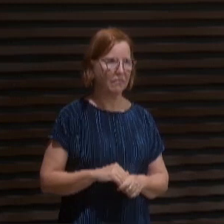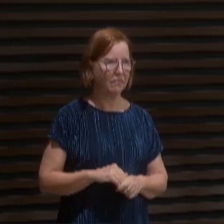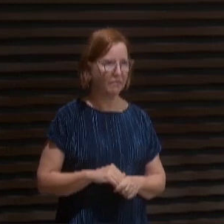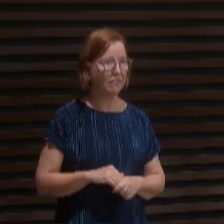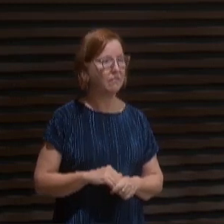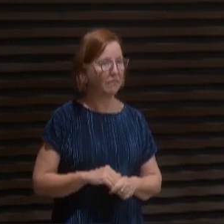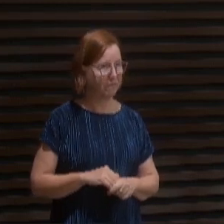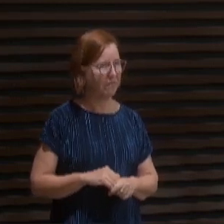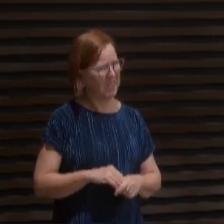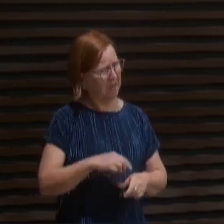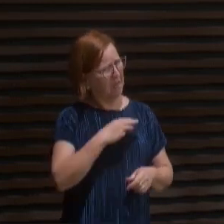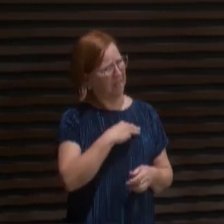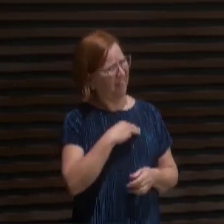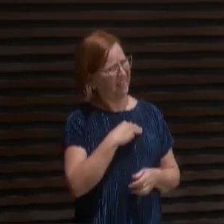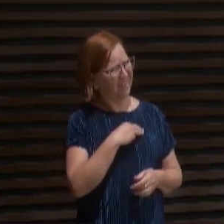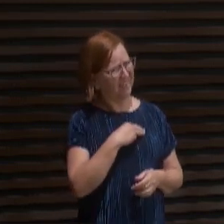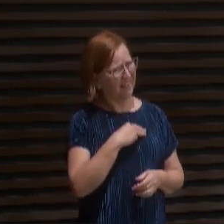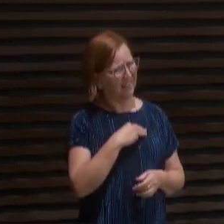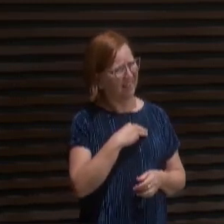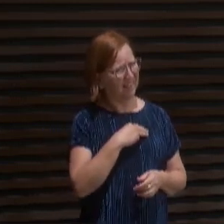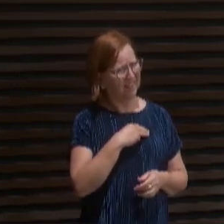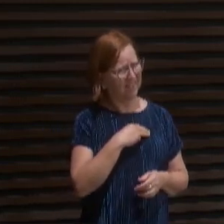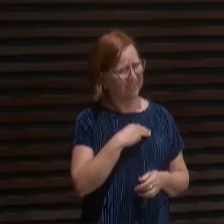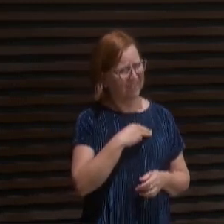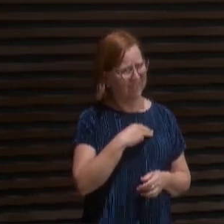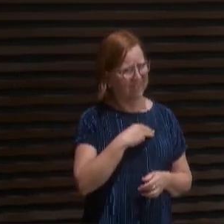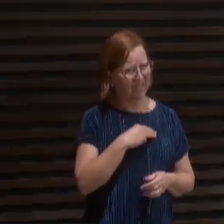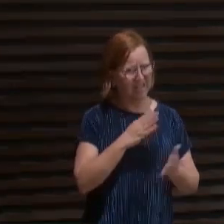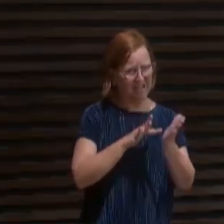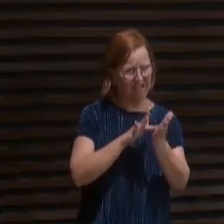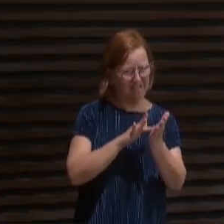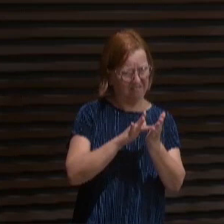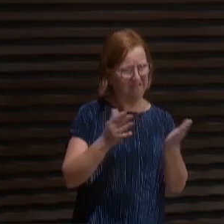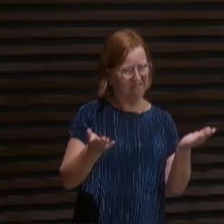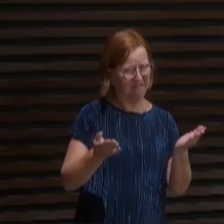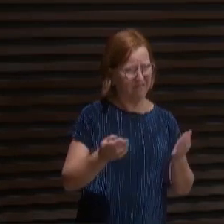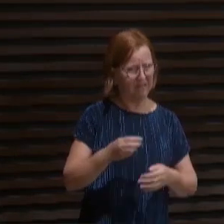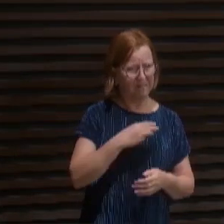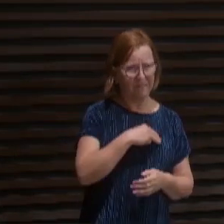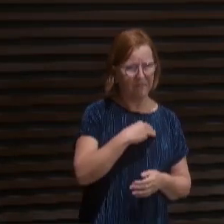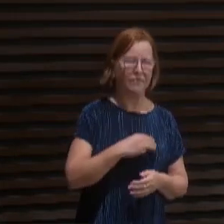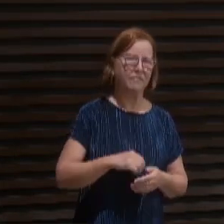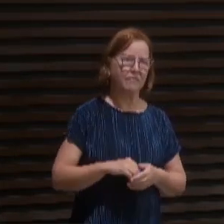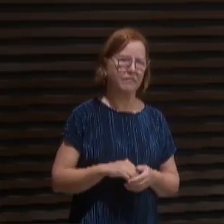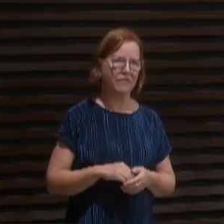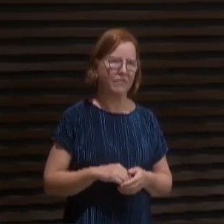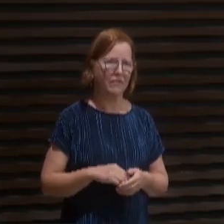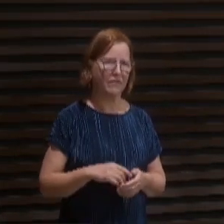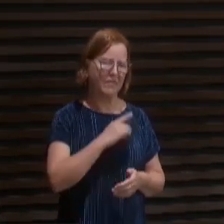Vestida de missionária. Está vestido de pastor. Está vestido de diácono, está vestido